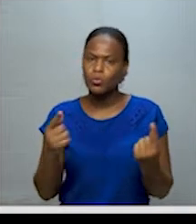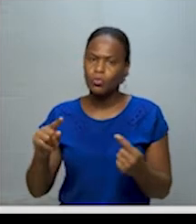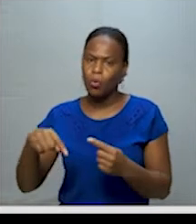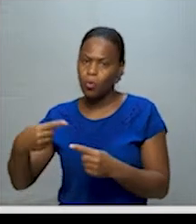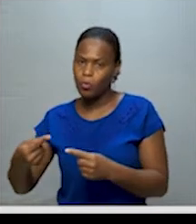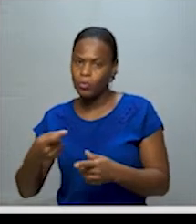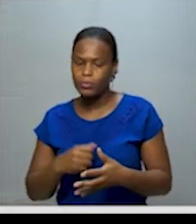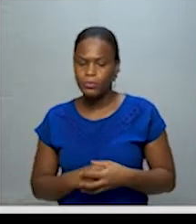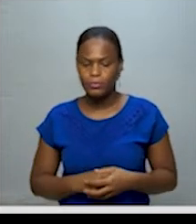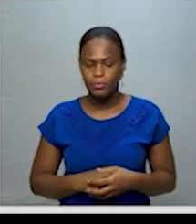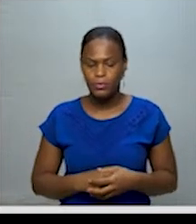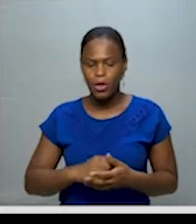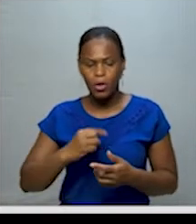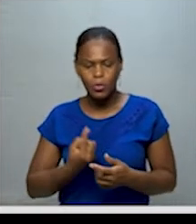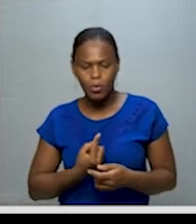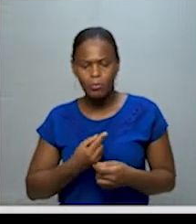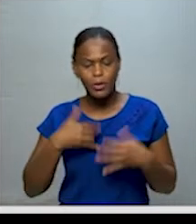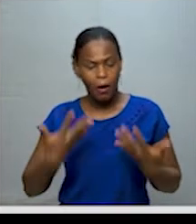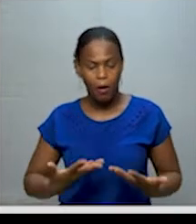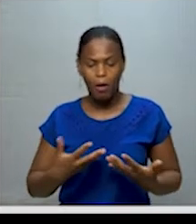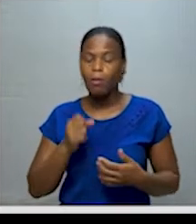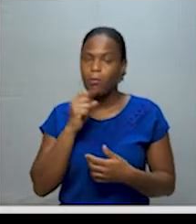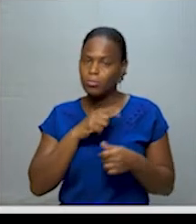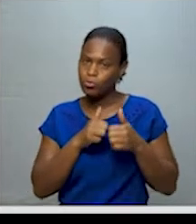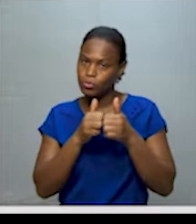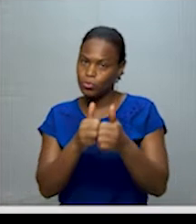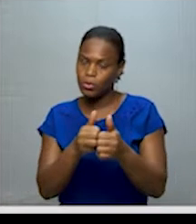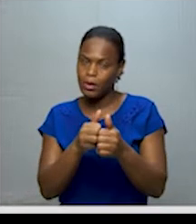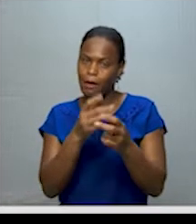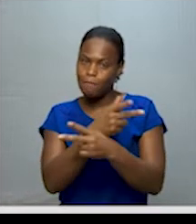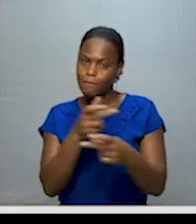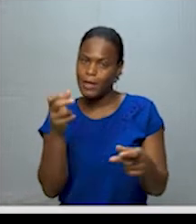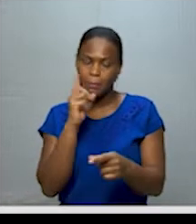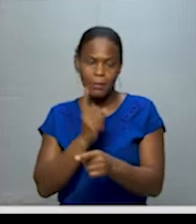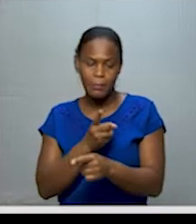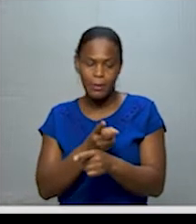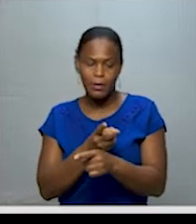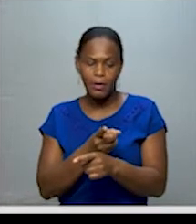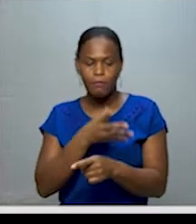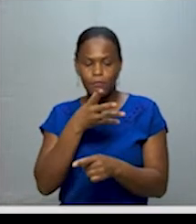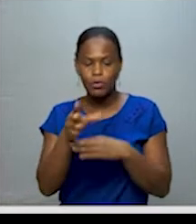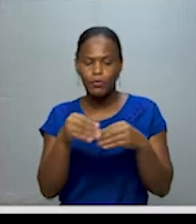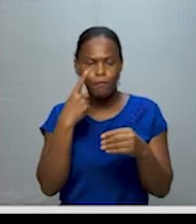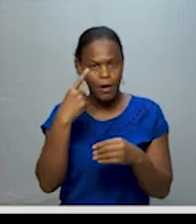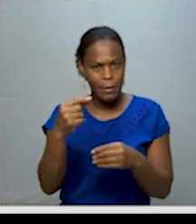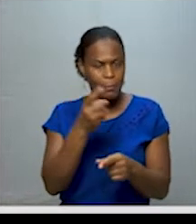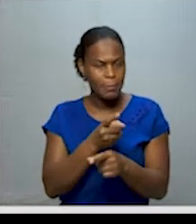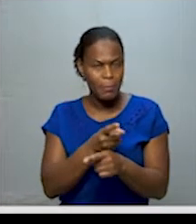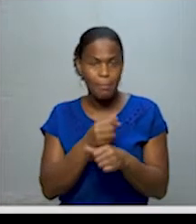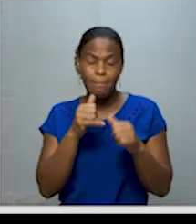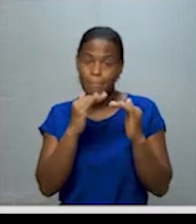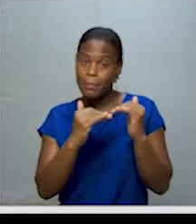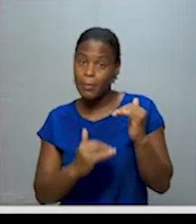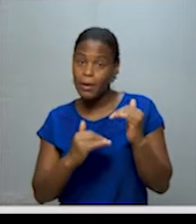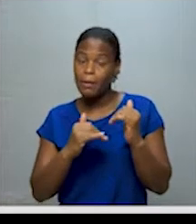outros. Somos contemporâneos, podemos juntar-nos na mesma frase, conjugarmos-nos no mesmo verbo e, no